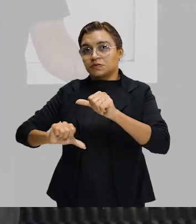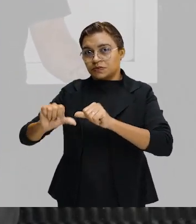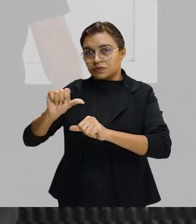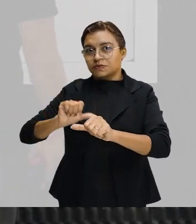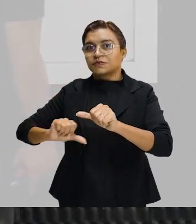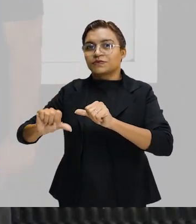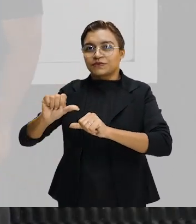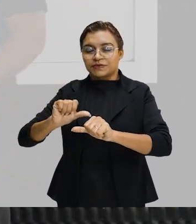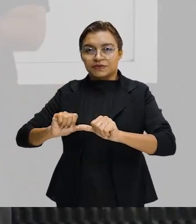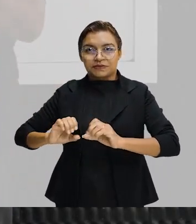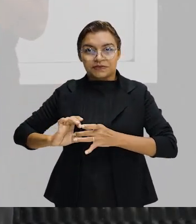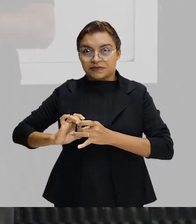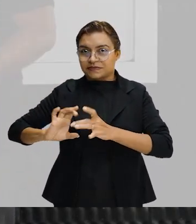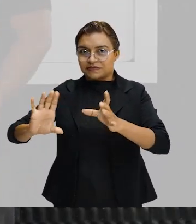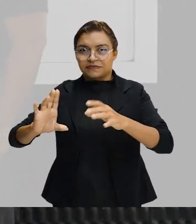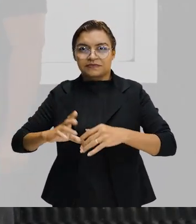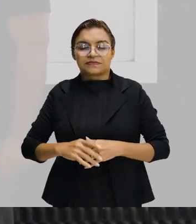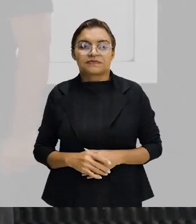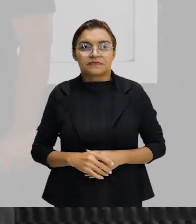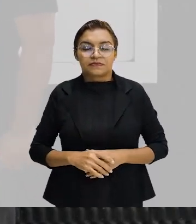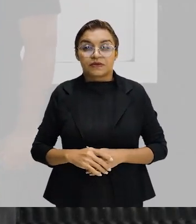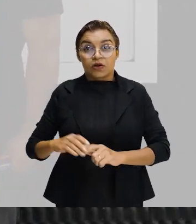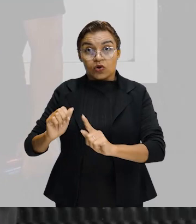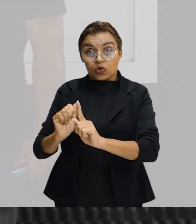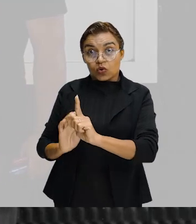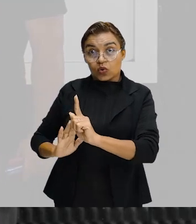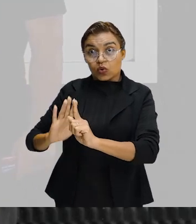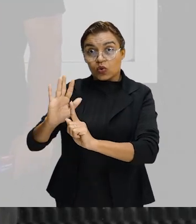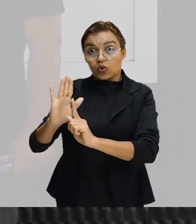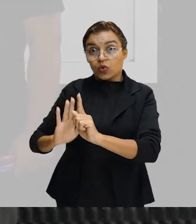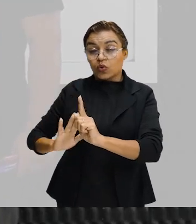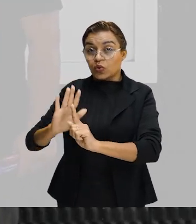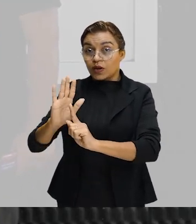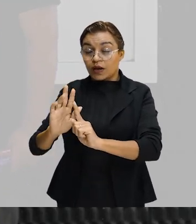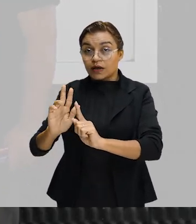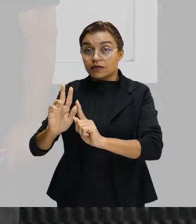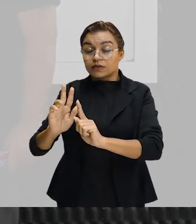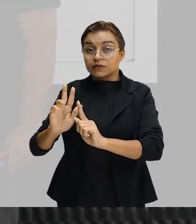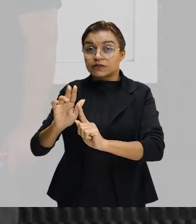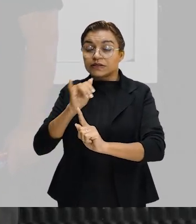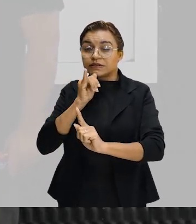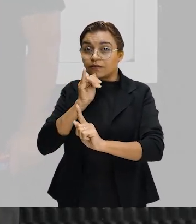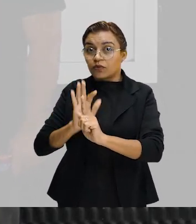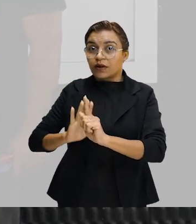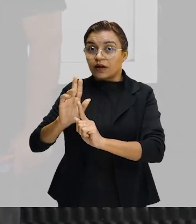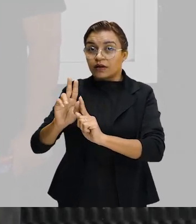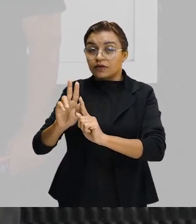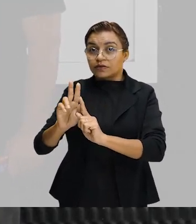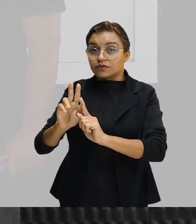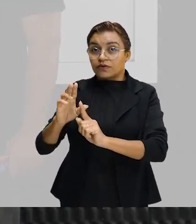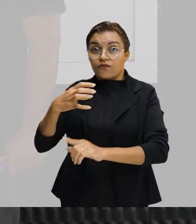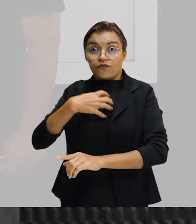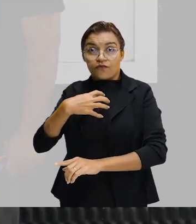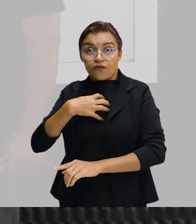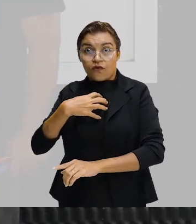livremente, tá certo? No caso do gás, o gás não tem nem forma nem volume definido. Tá certo? O gás não tem nem forma nem